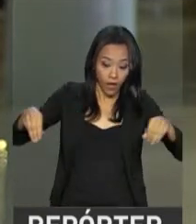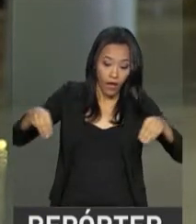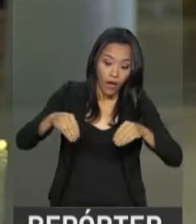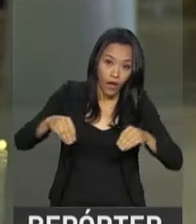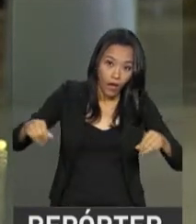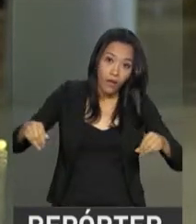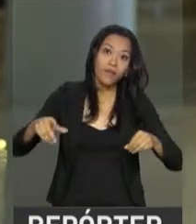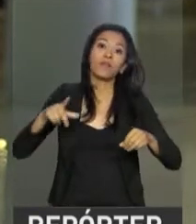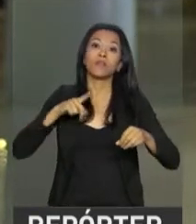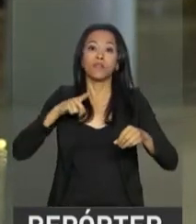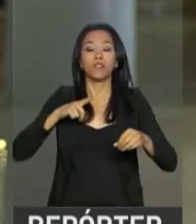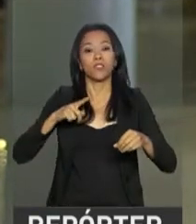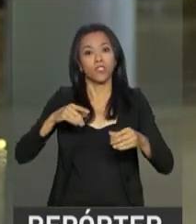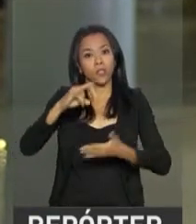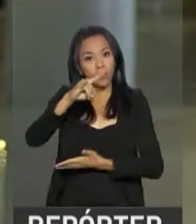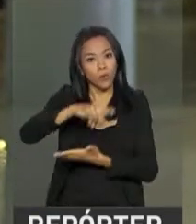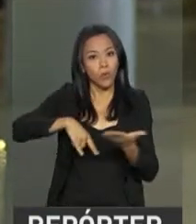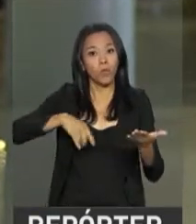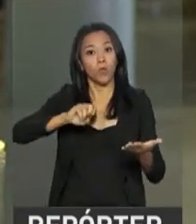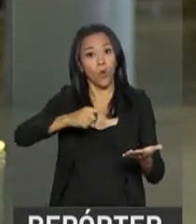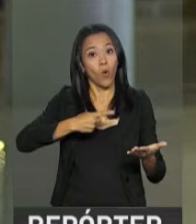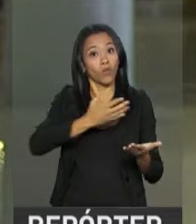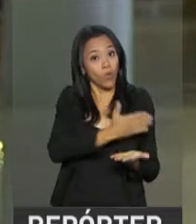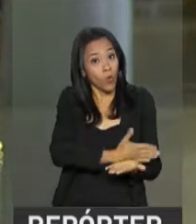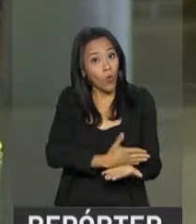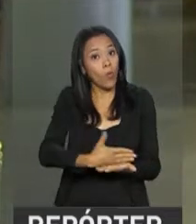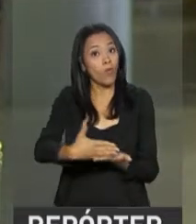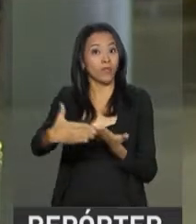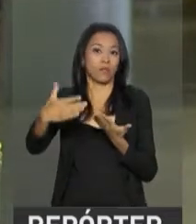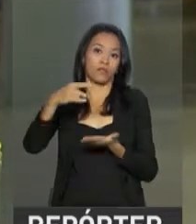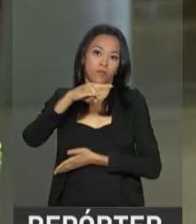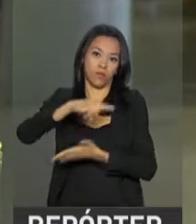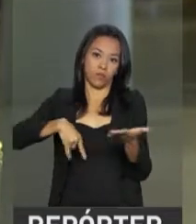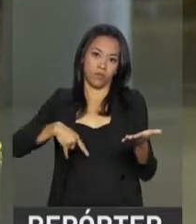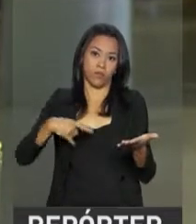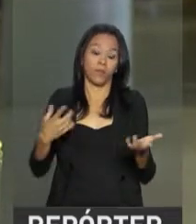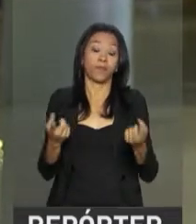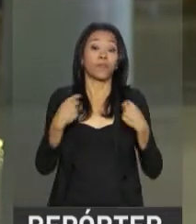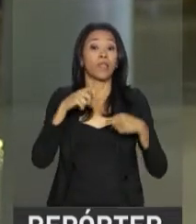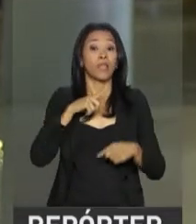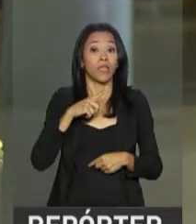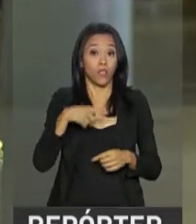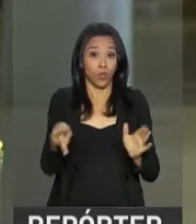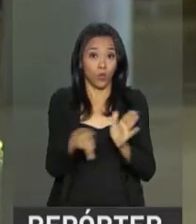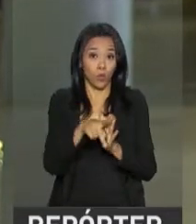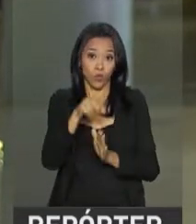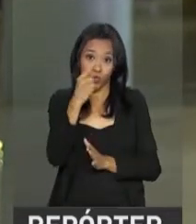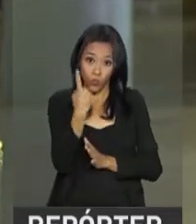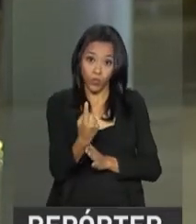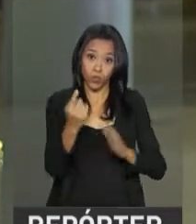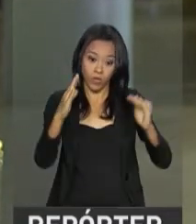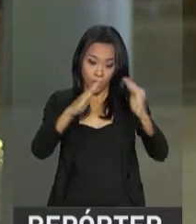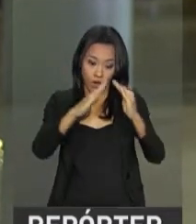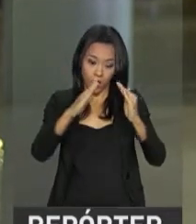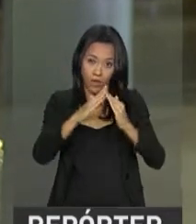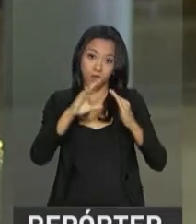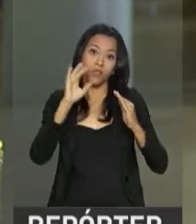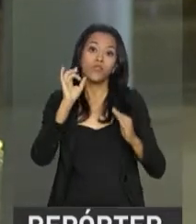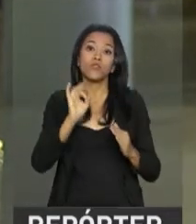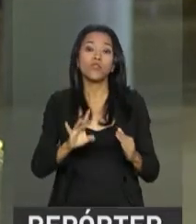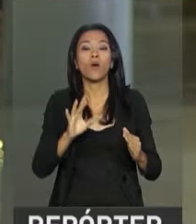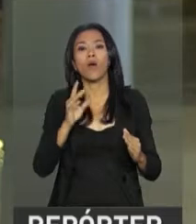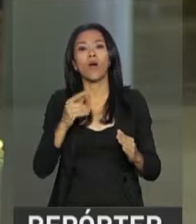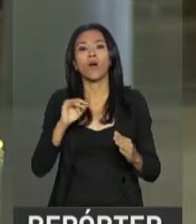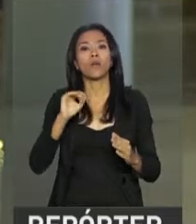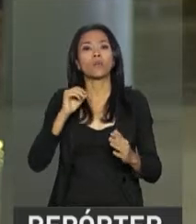processo de regularização para participar o beneficiário deve ser dono de um único imóvel ele será responsável apenas pelo custeio